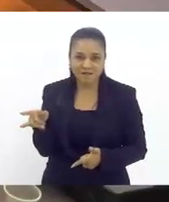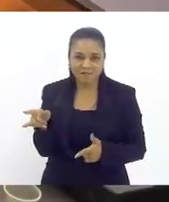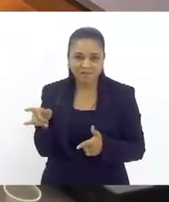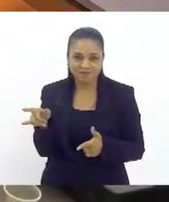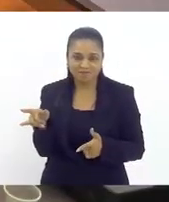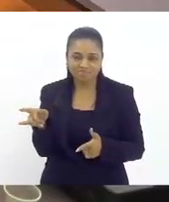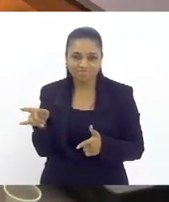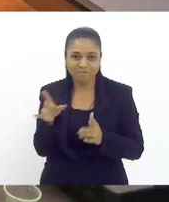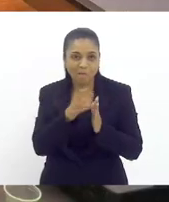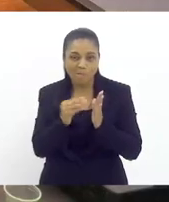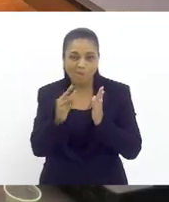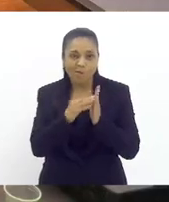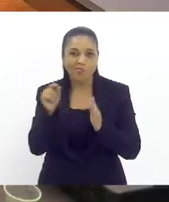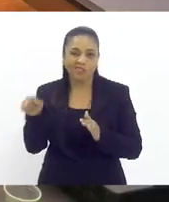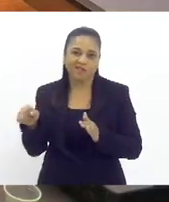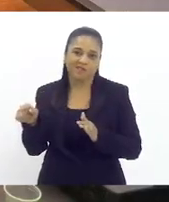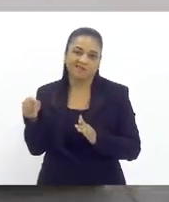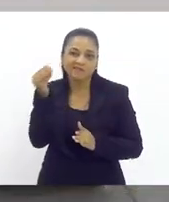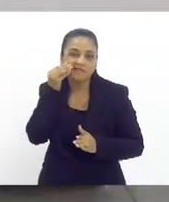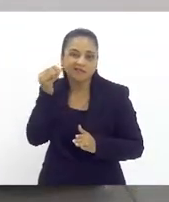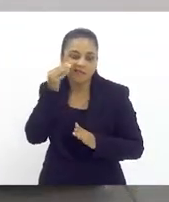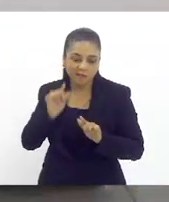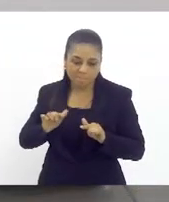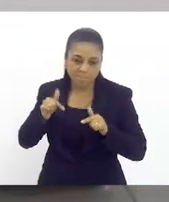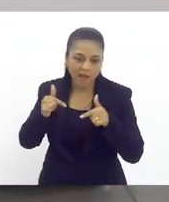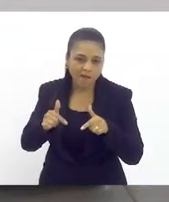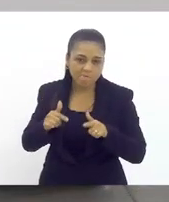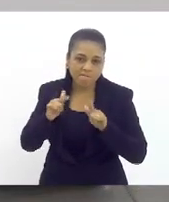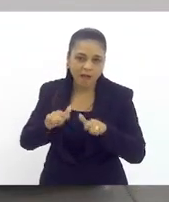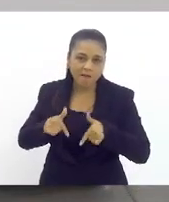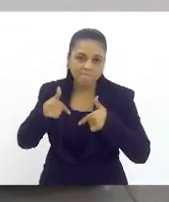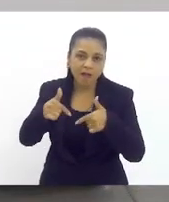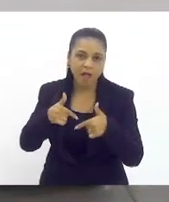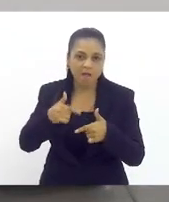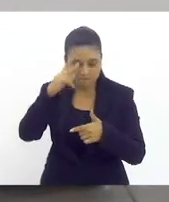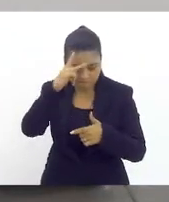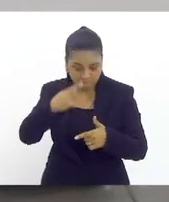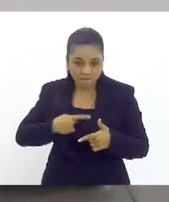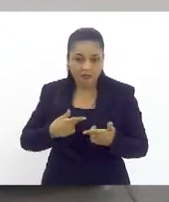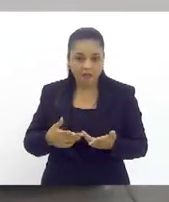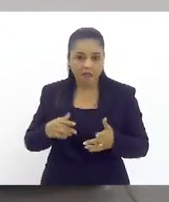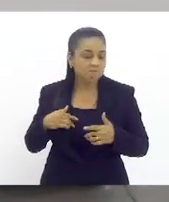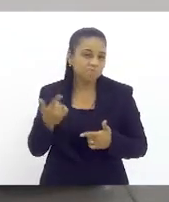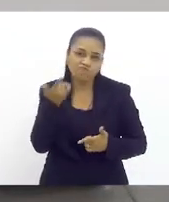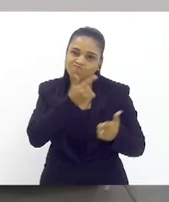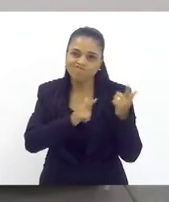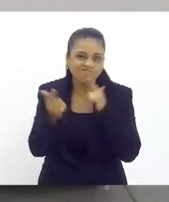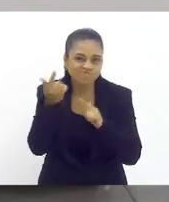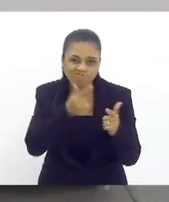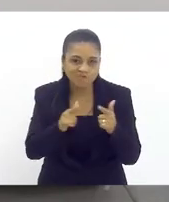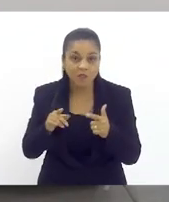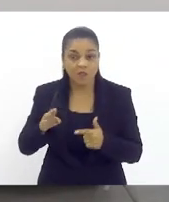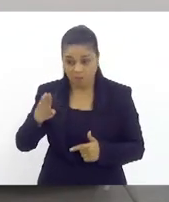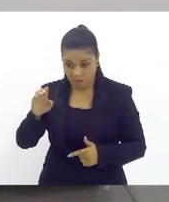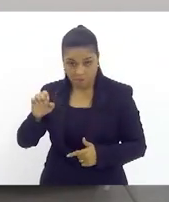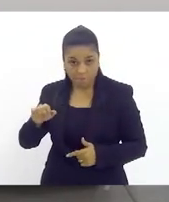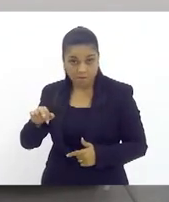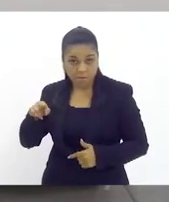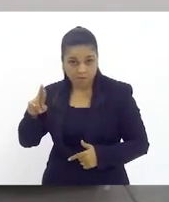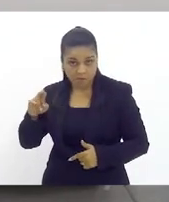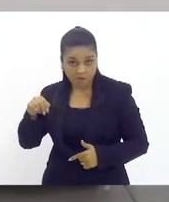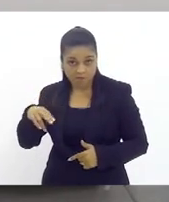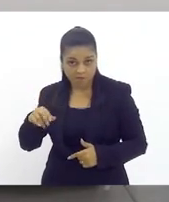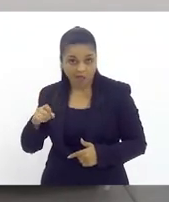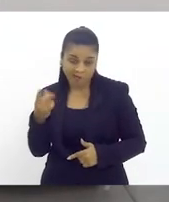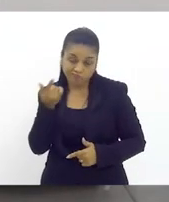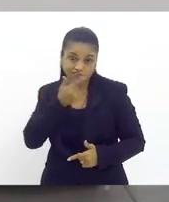que tentam fazer por conta própria não conseguem o Bernardo pegou muito tempo antes de conseguir é uma exceção